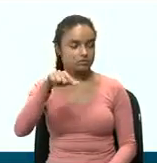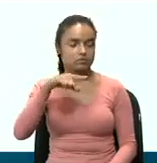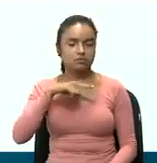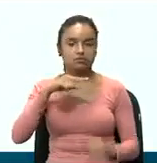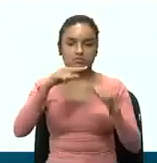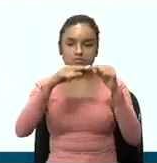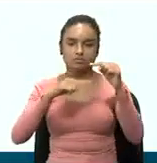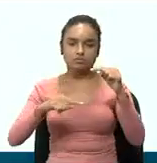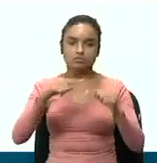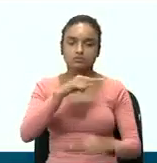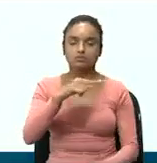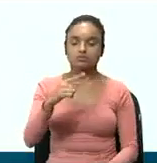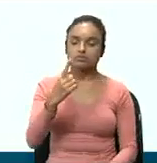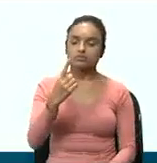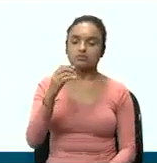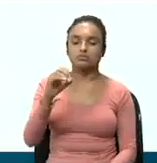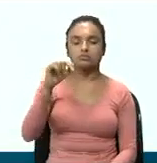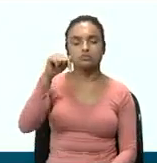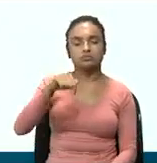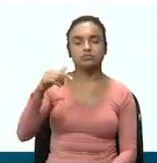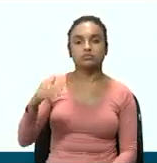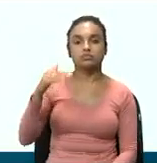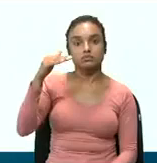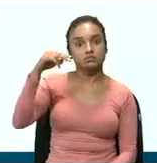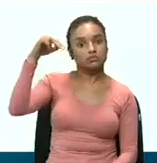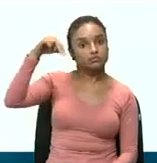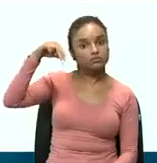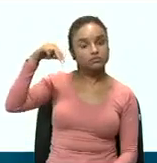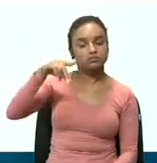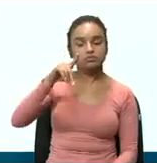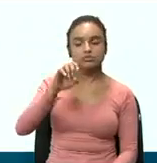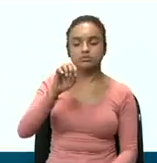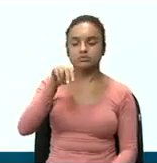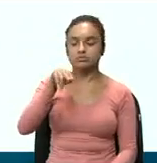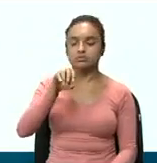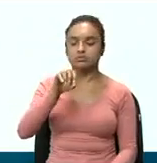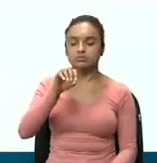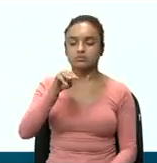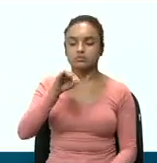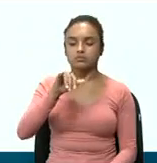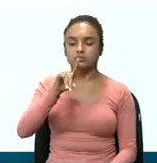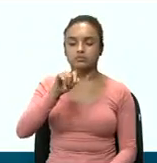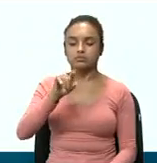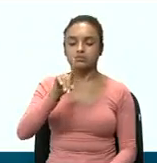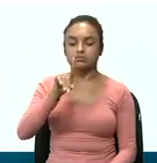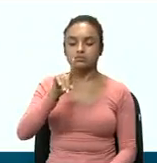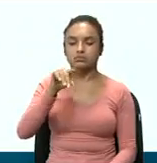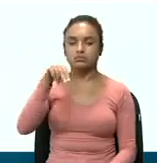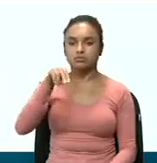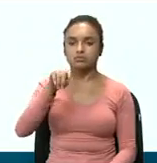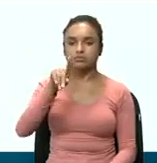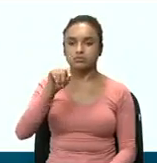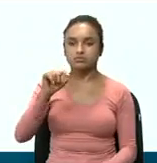menos 10 elevado a n, que está no denominador, ele vai, então, nesse caso, para nós, descer,